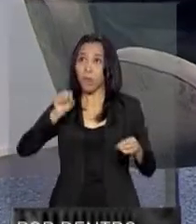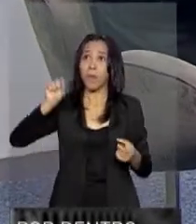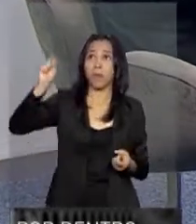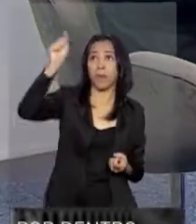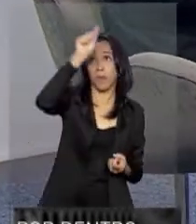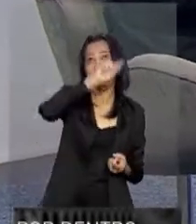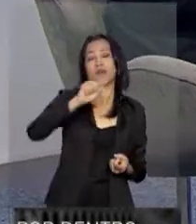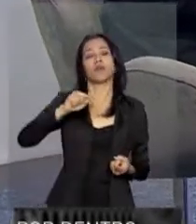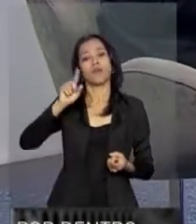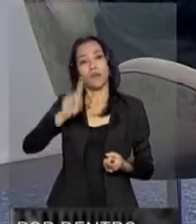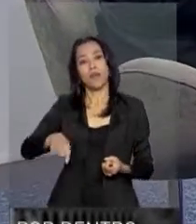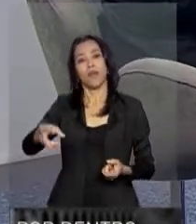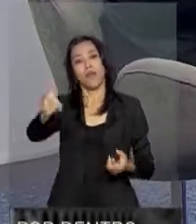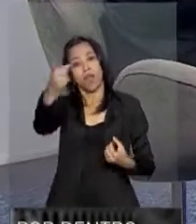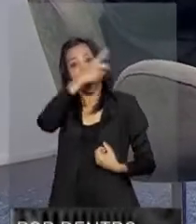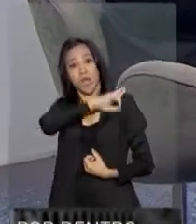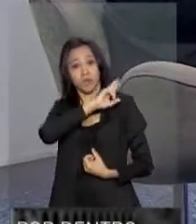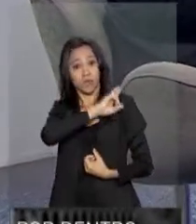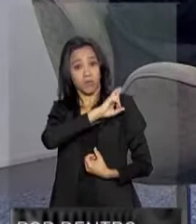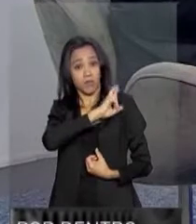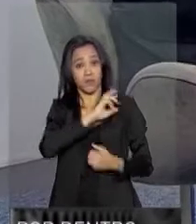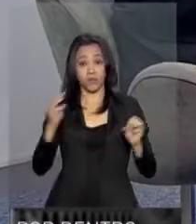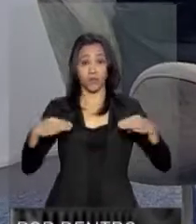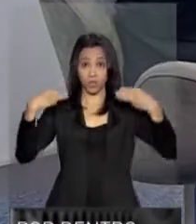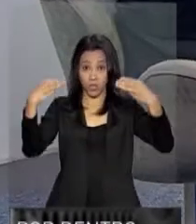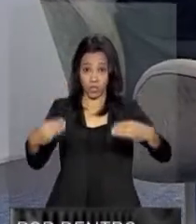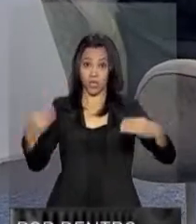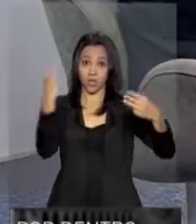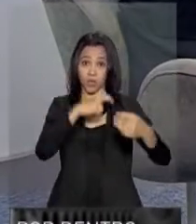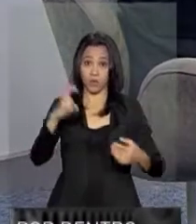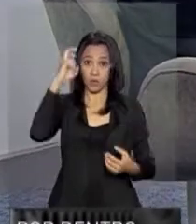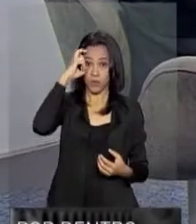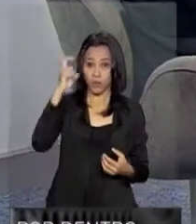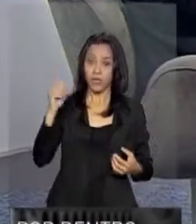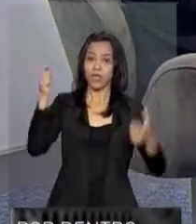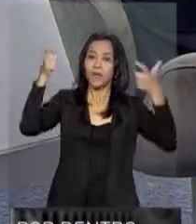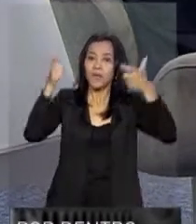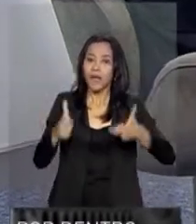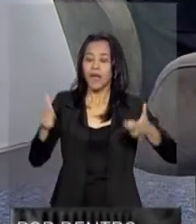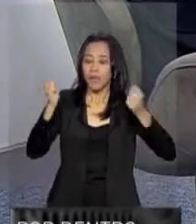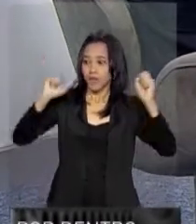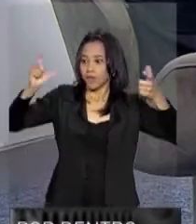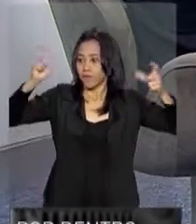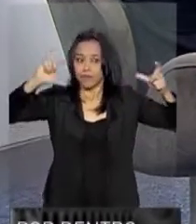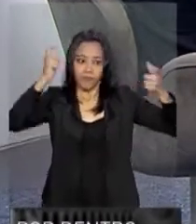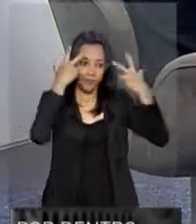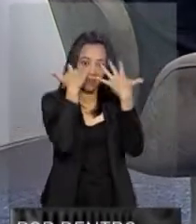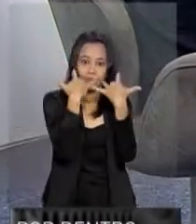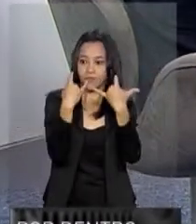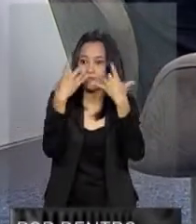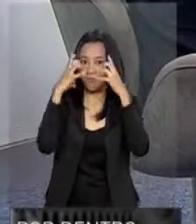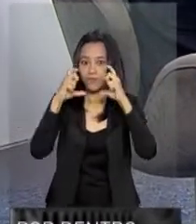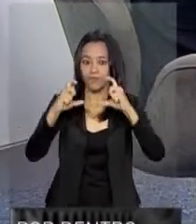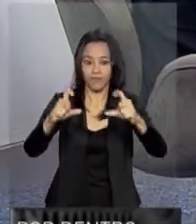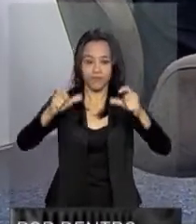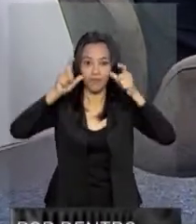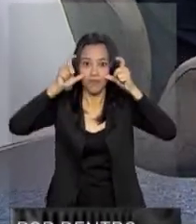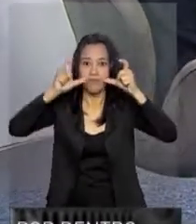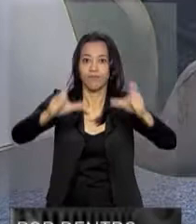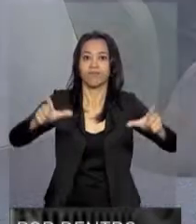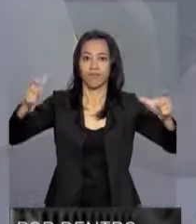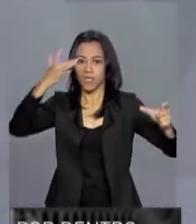do ministério da cultura instituições mais vivas mais dinâmicas mais atraentes para aa a